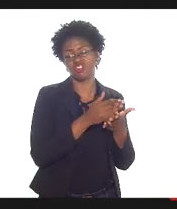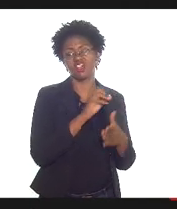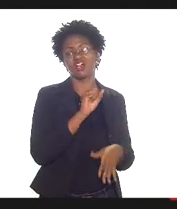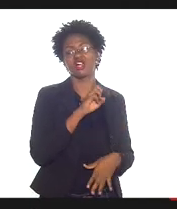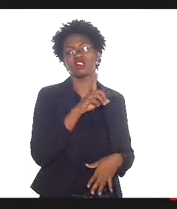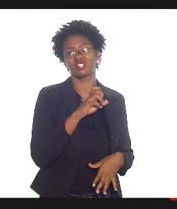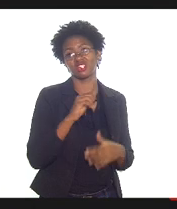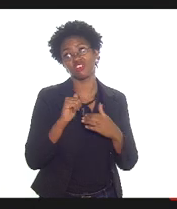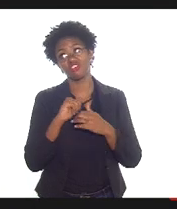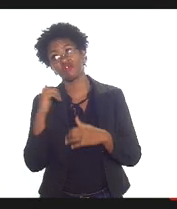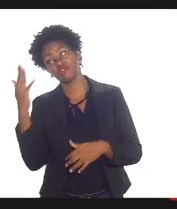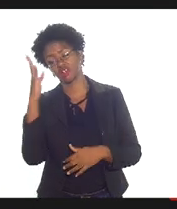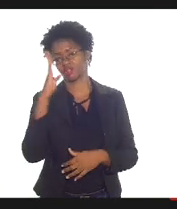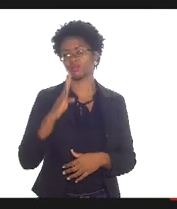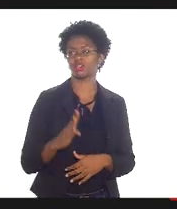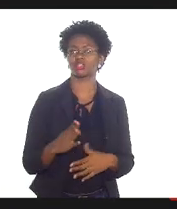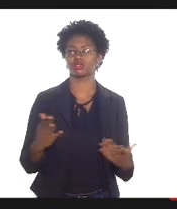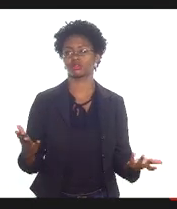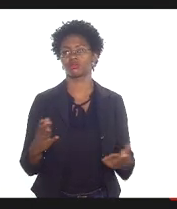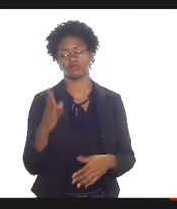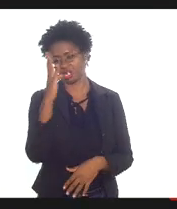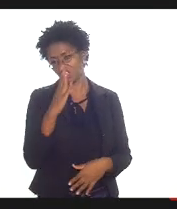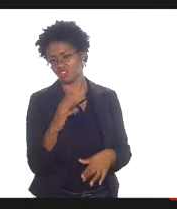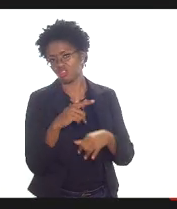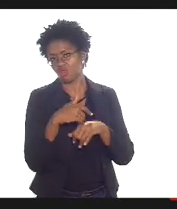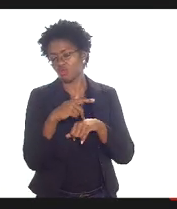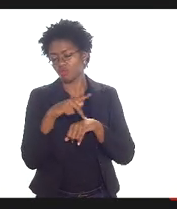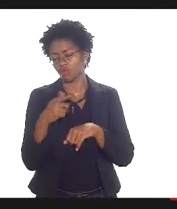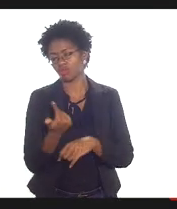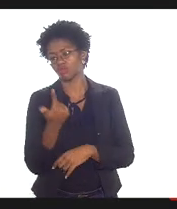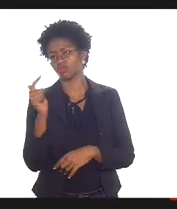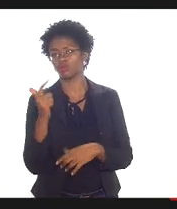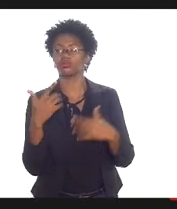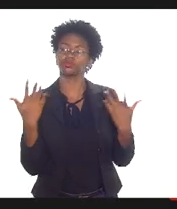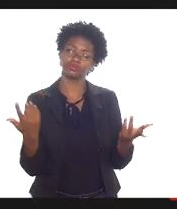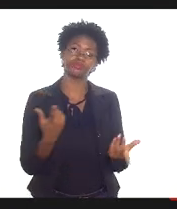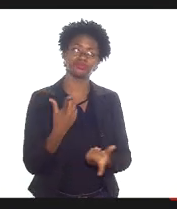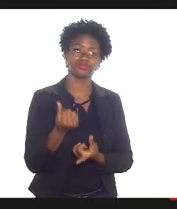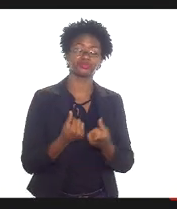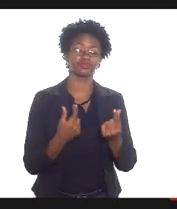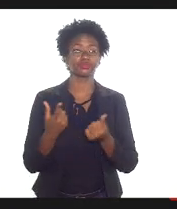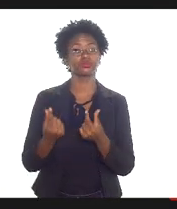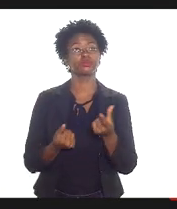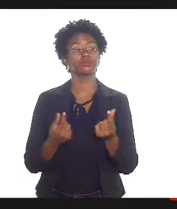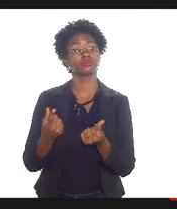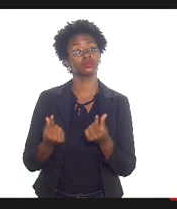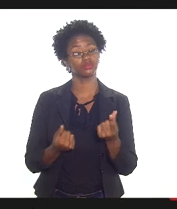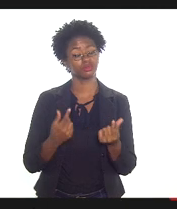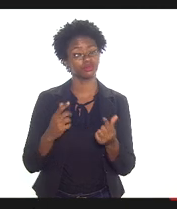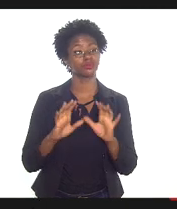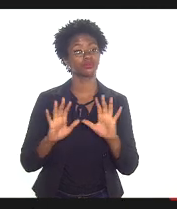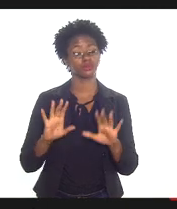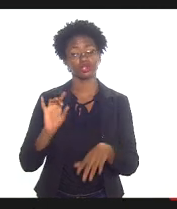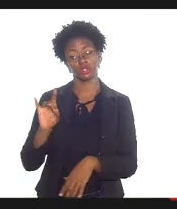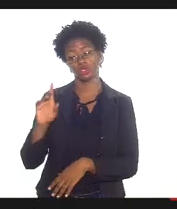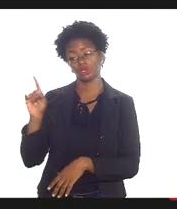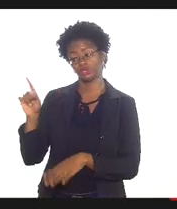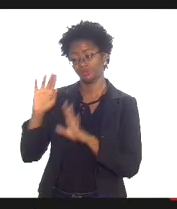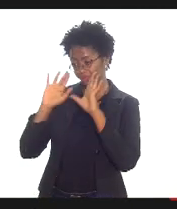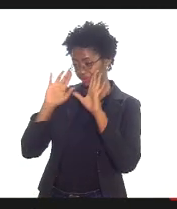fora do Brasil, né? No Brasil ou fora dele. Então, esses custos estão vedados, tá certo?